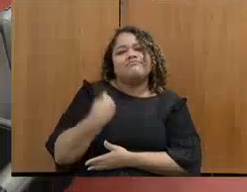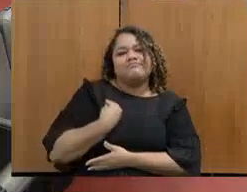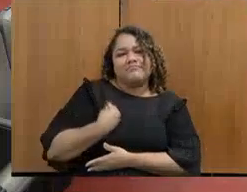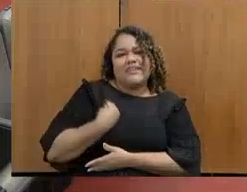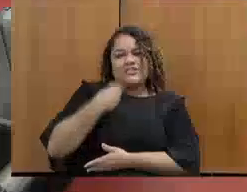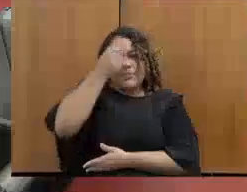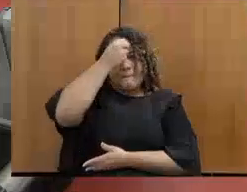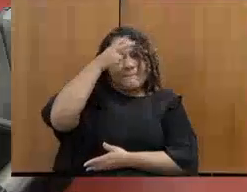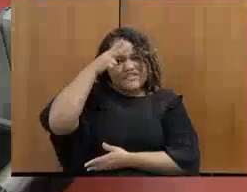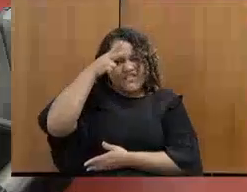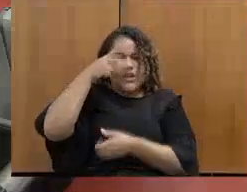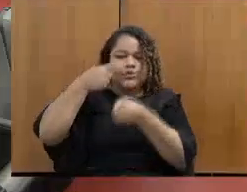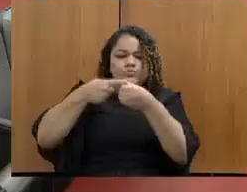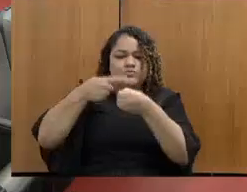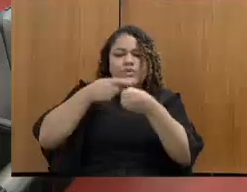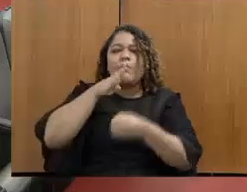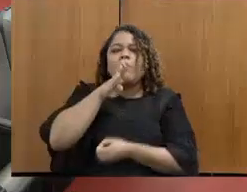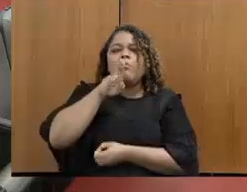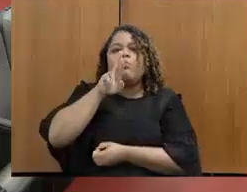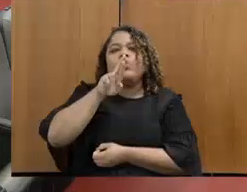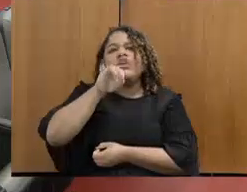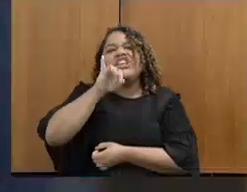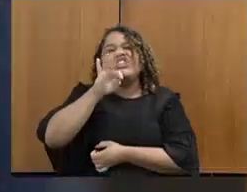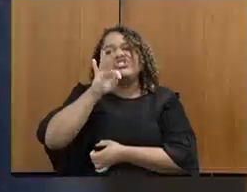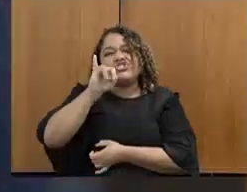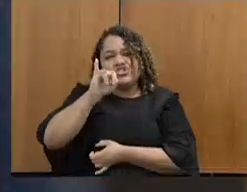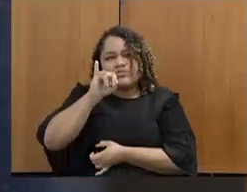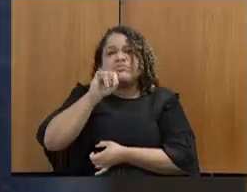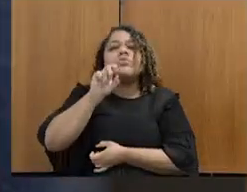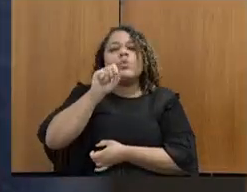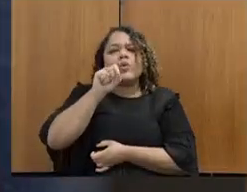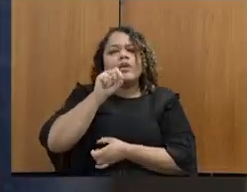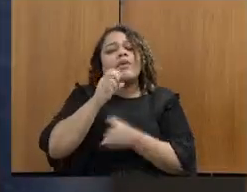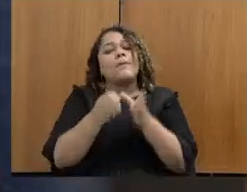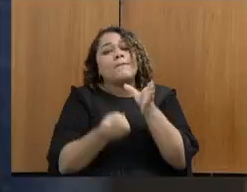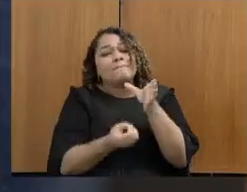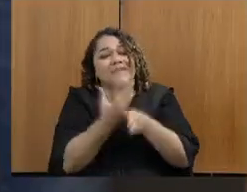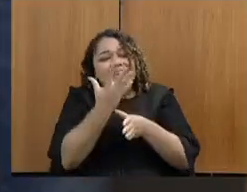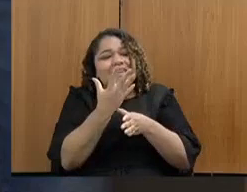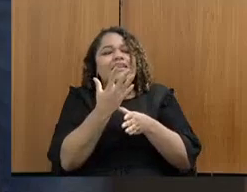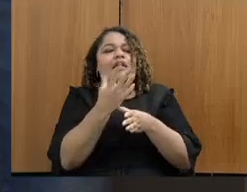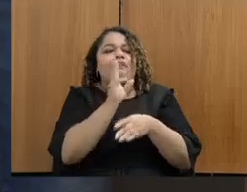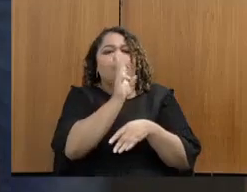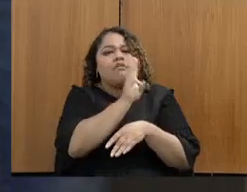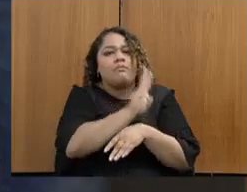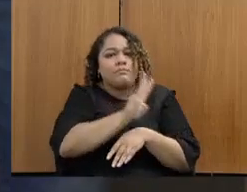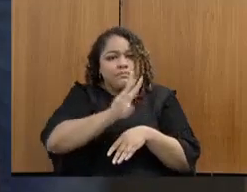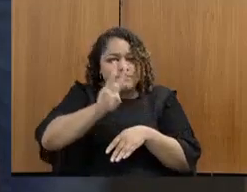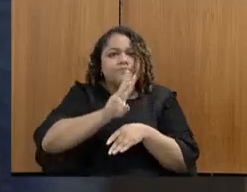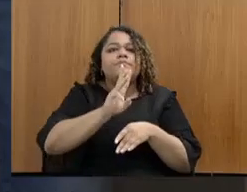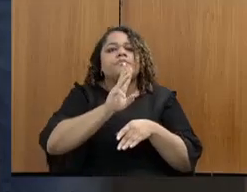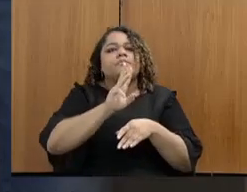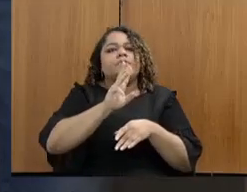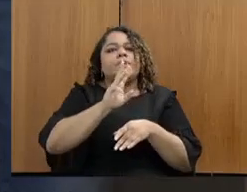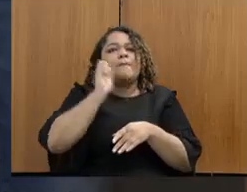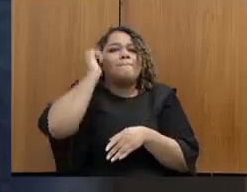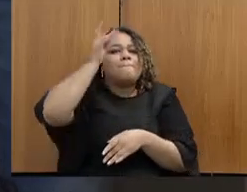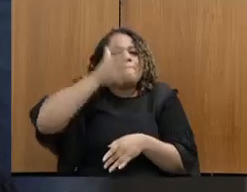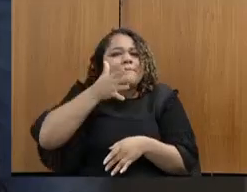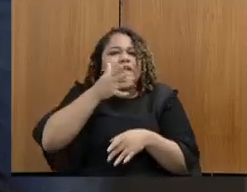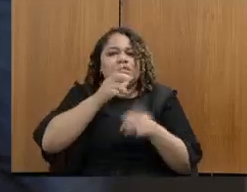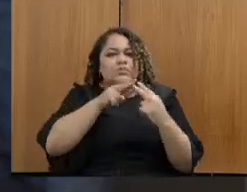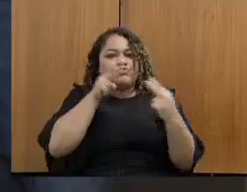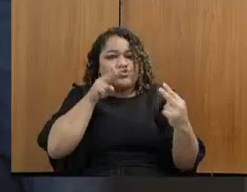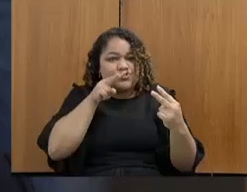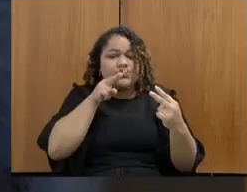para reiterar o pedido para a criação do plantão digital em Buritis para atender não somente Buritis mas